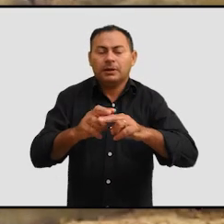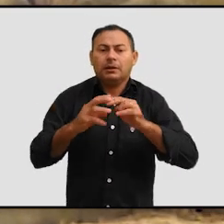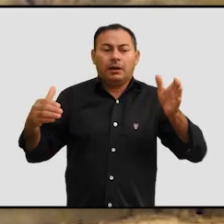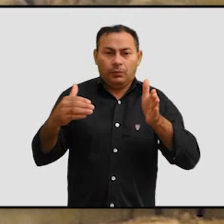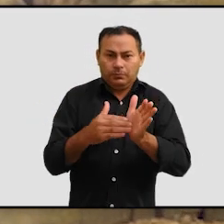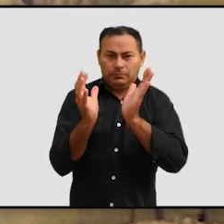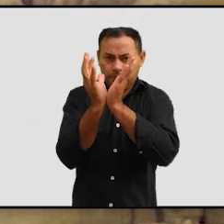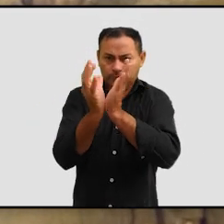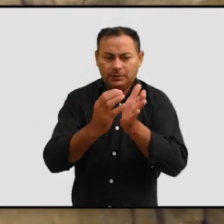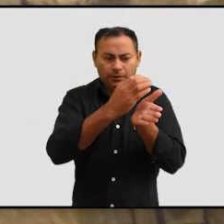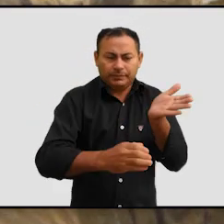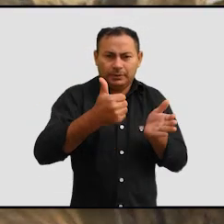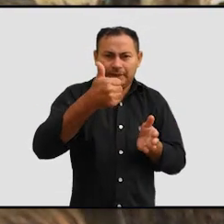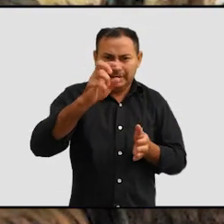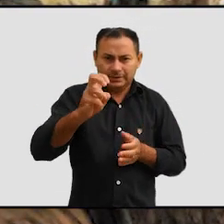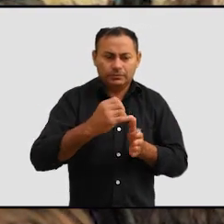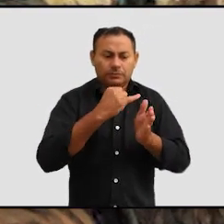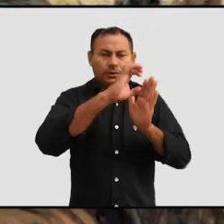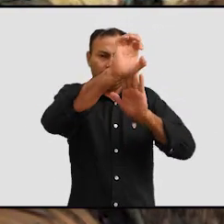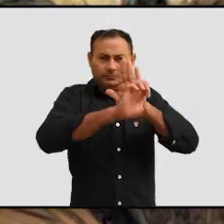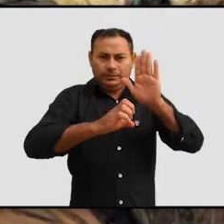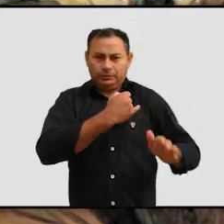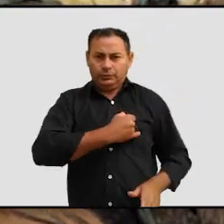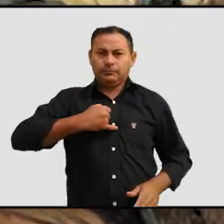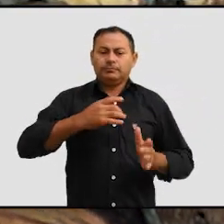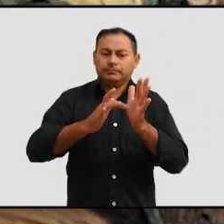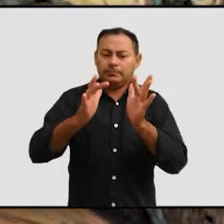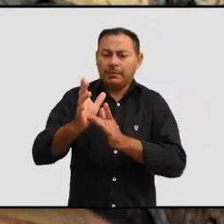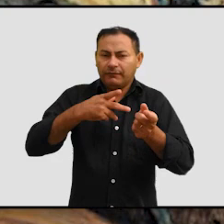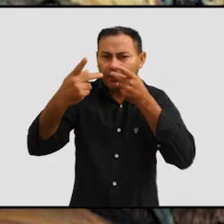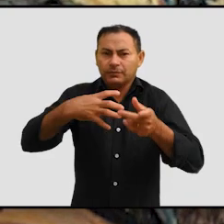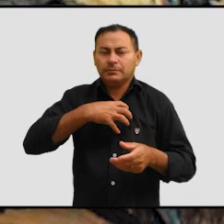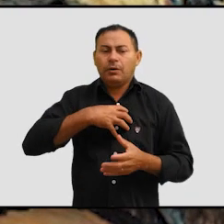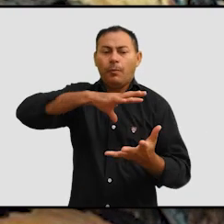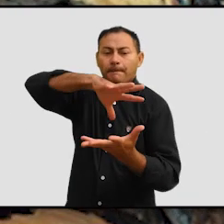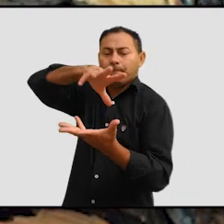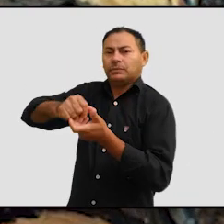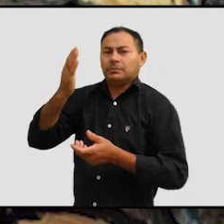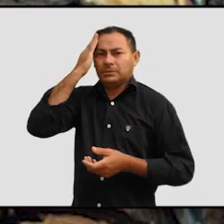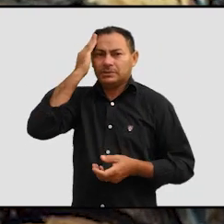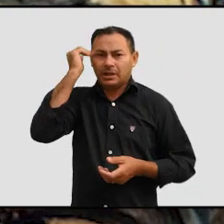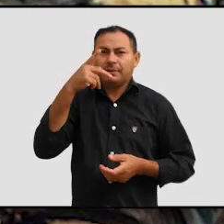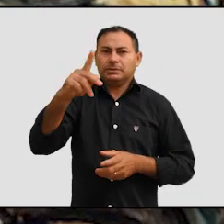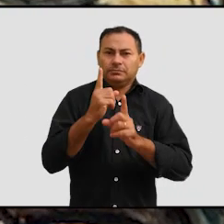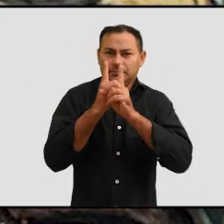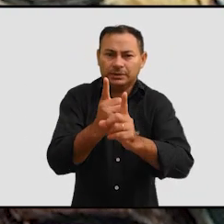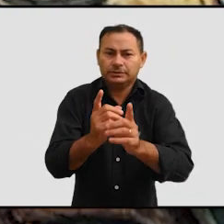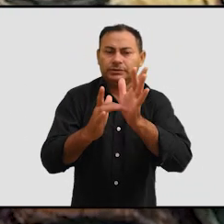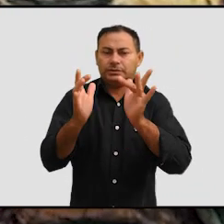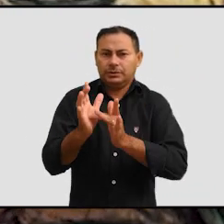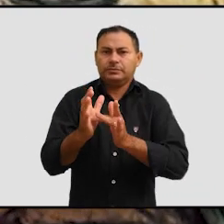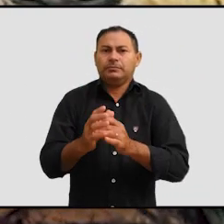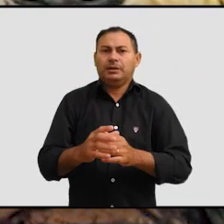Por ocasião da última ceia, no capítulo 15 do Evangelho de João, Jesus afirmou desta forma que o mundo saberá que você é um discípulo